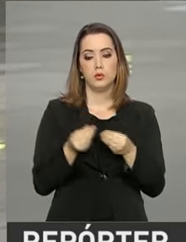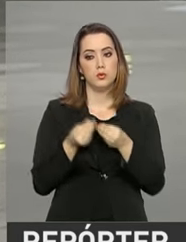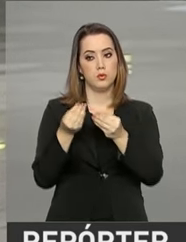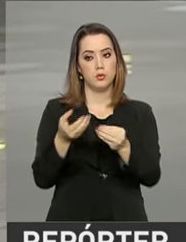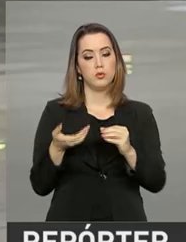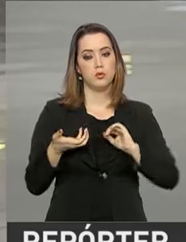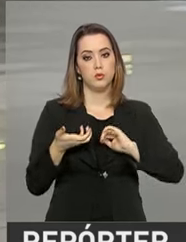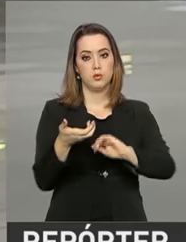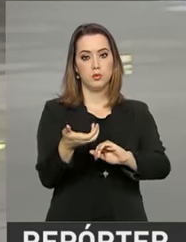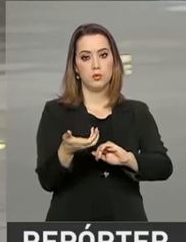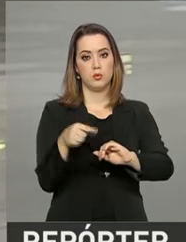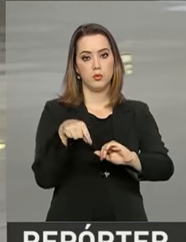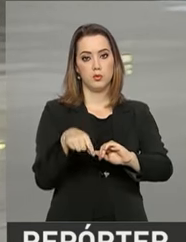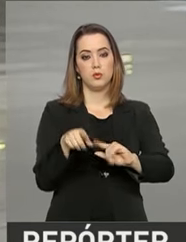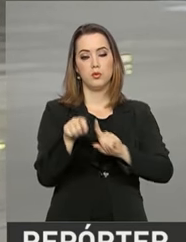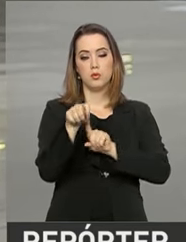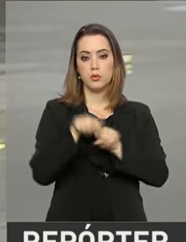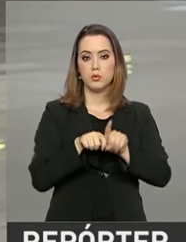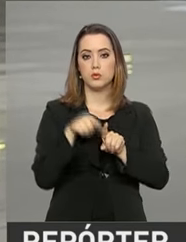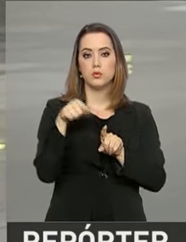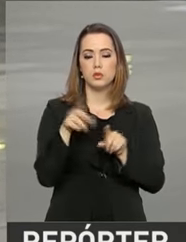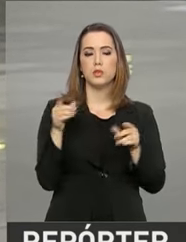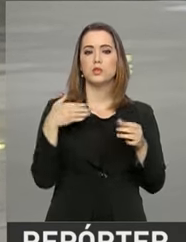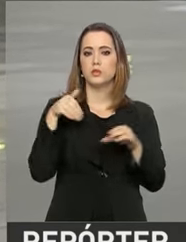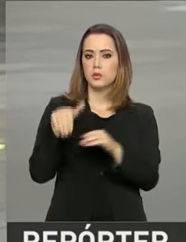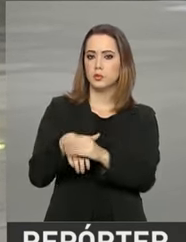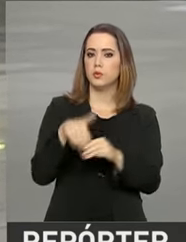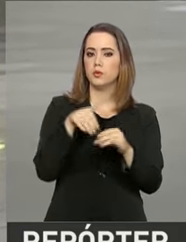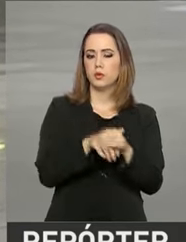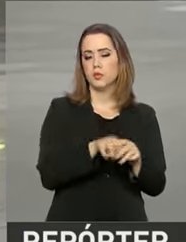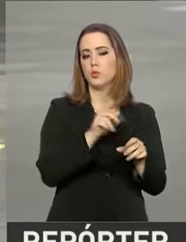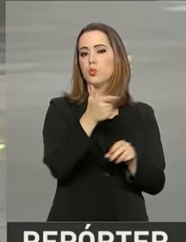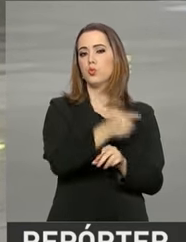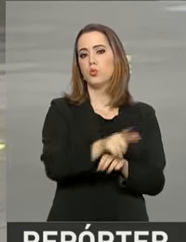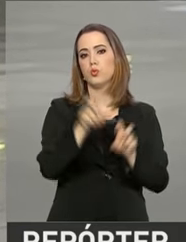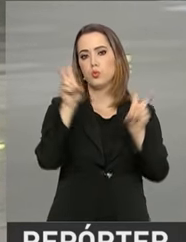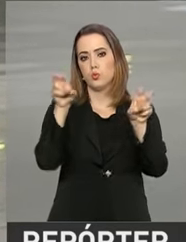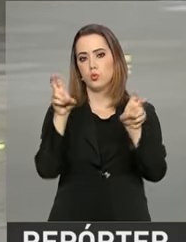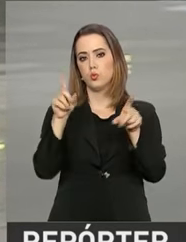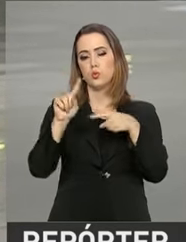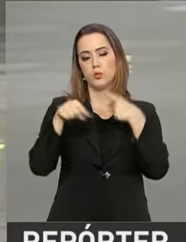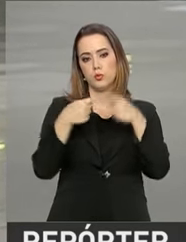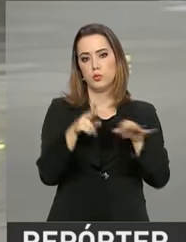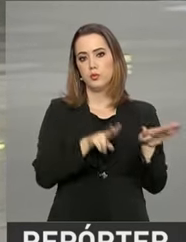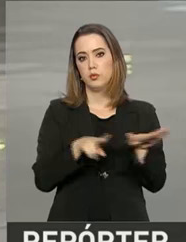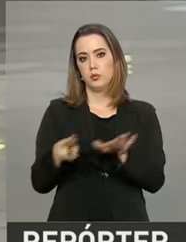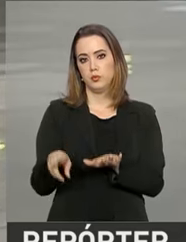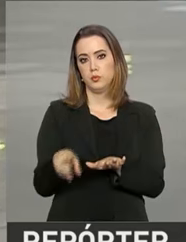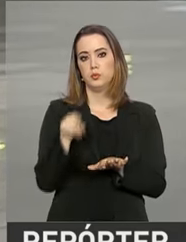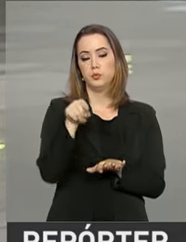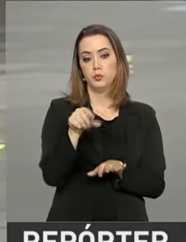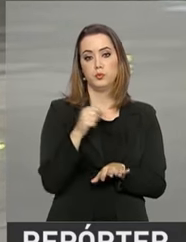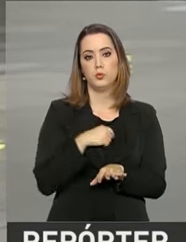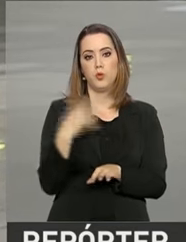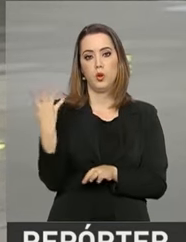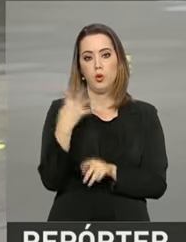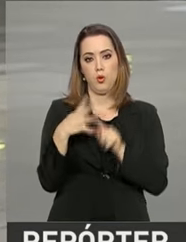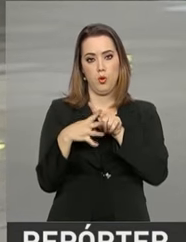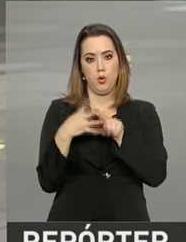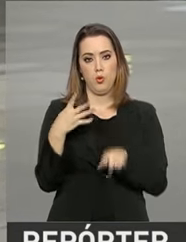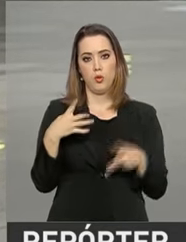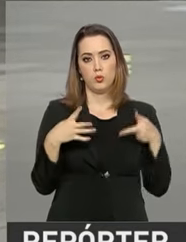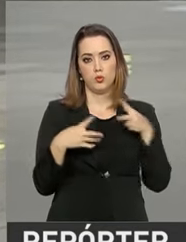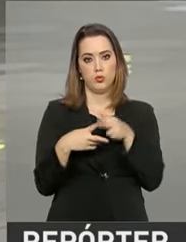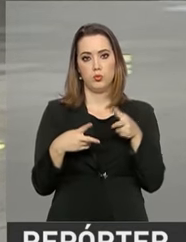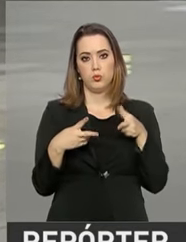deste mês e matérias a serem votadas na Câmara e no senado na semana que vem entre essas matérias quatro vetos ao